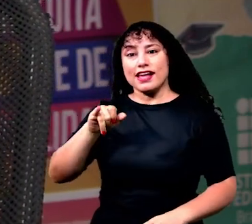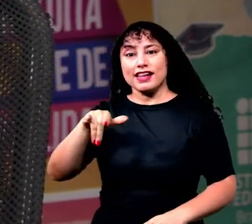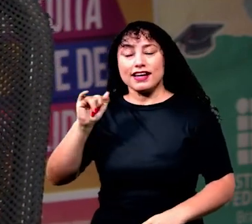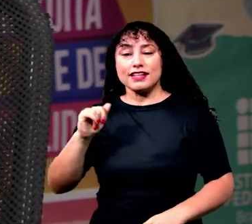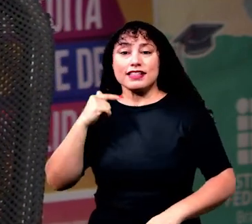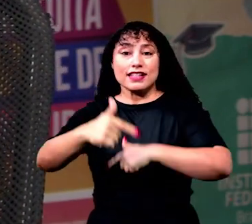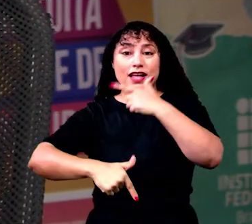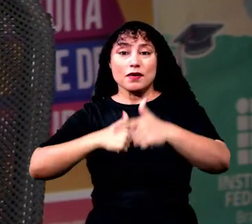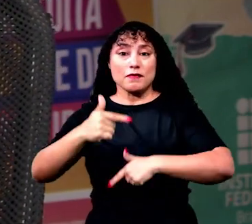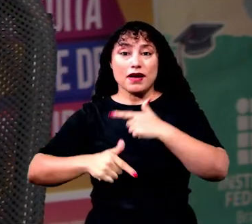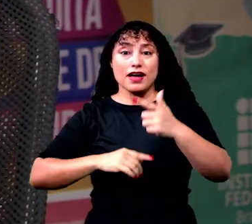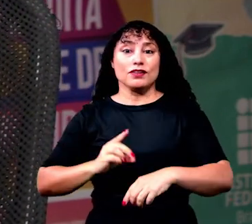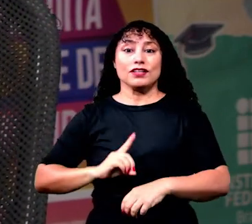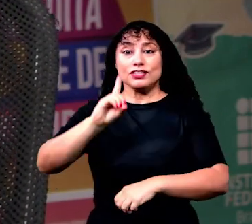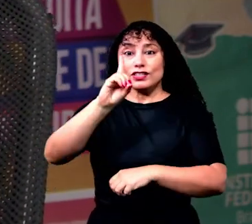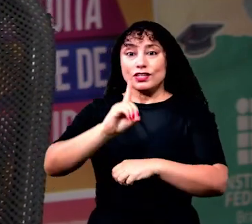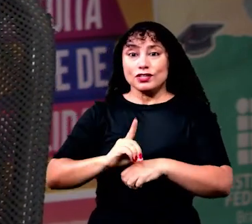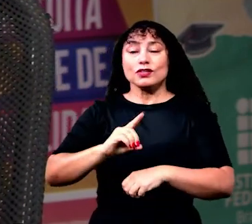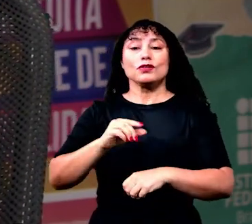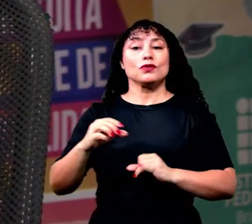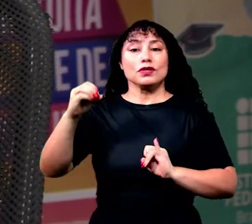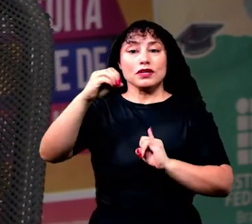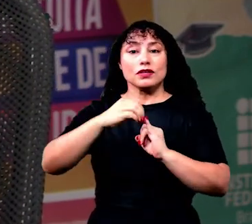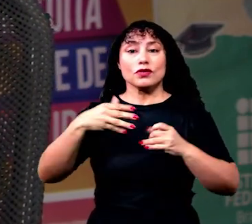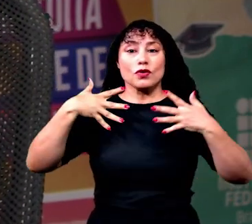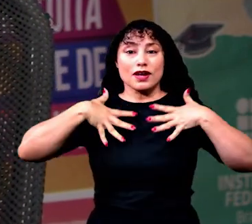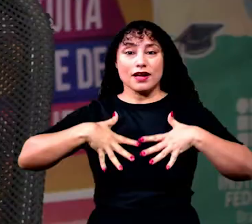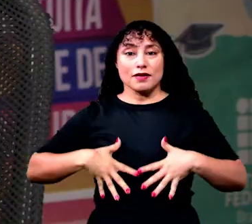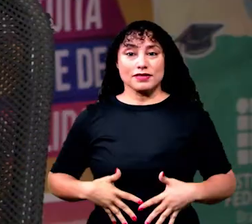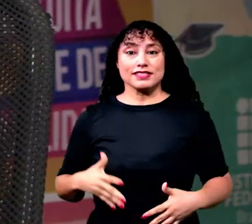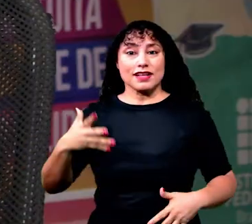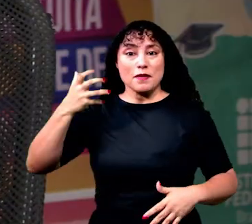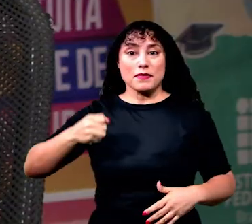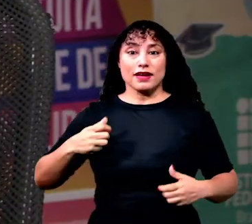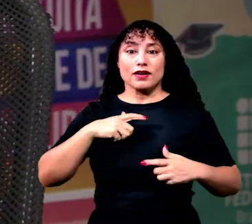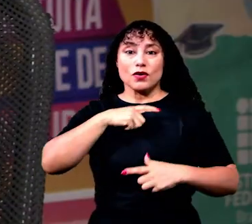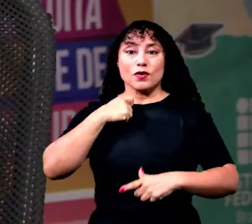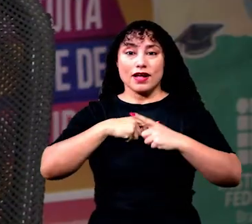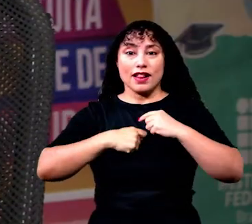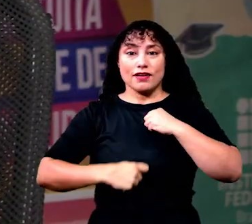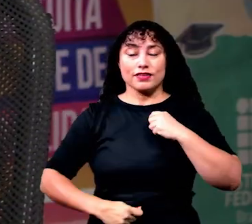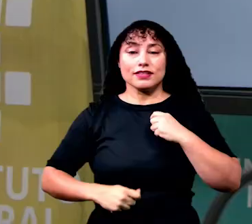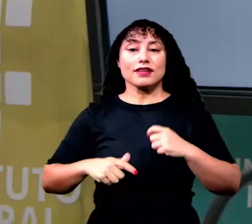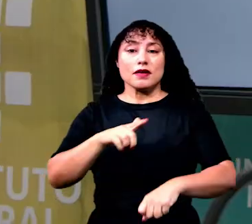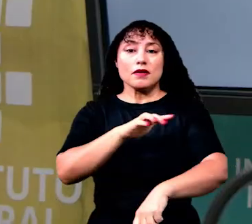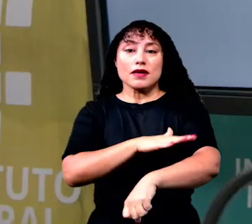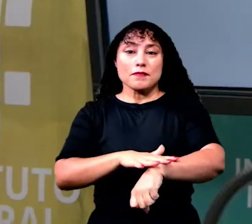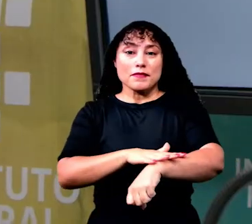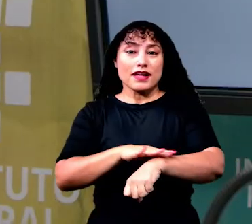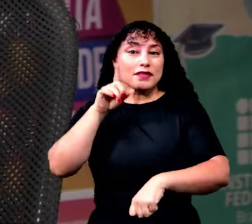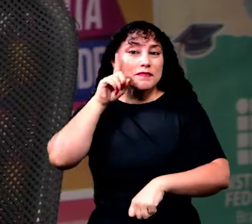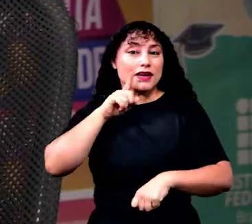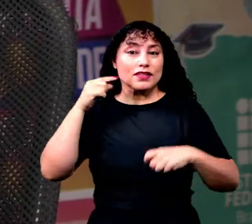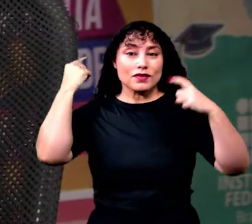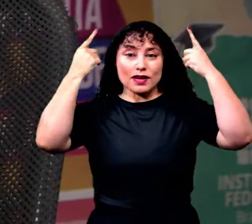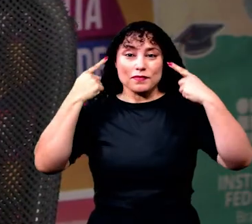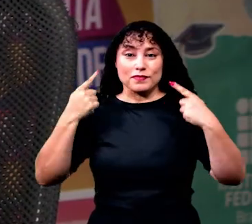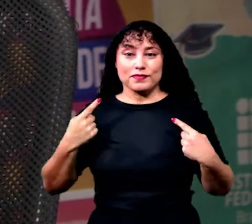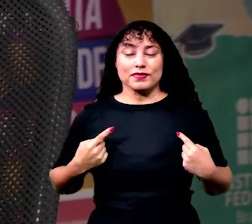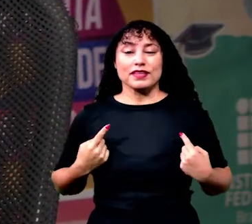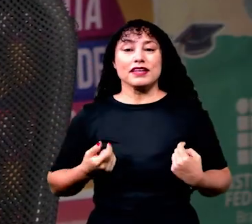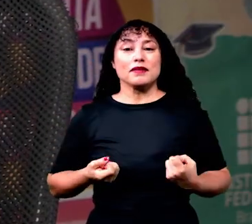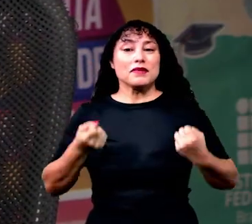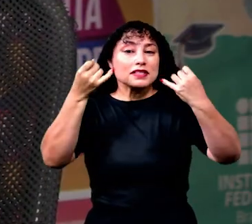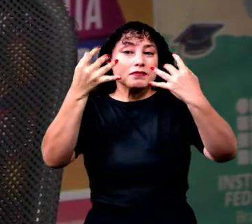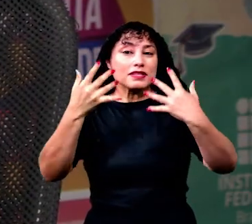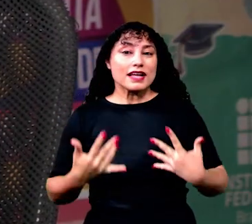de comunicação do IFB, estou usando uma camiseta branca com gravata, tenho pele parda e cabelos cacheados. E para falar sobre